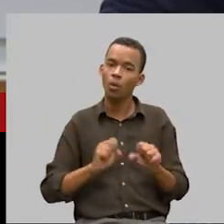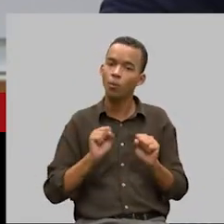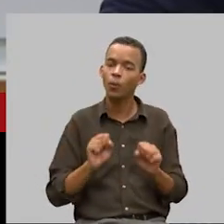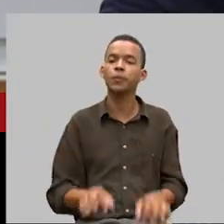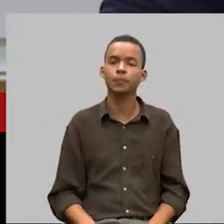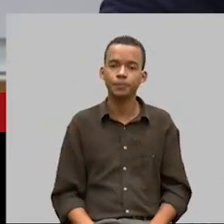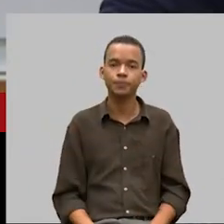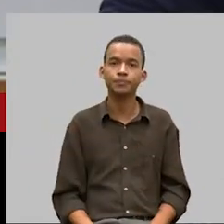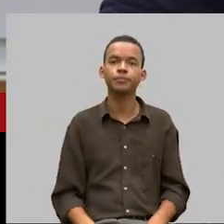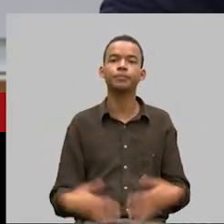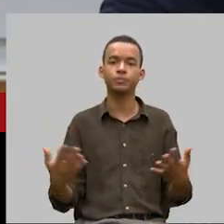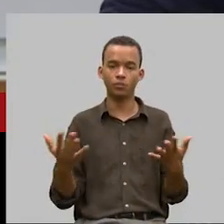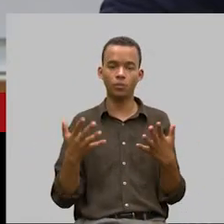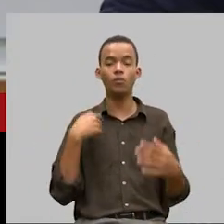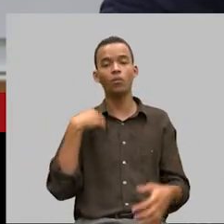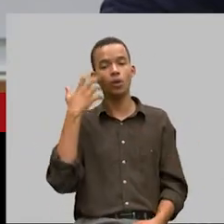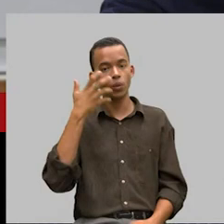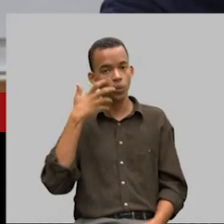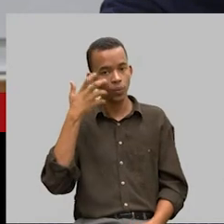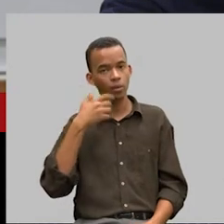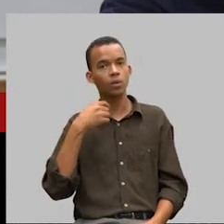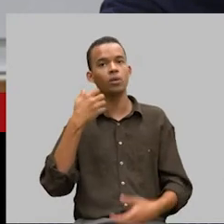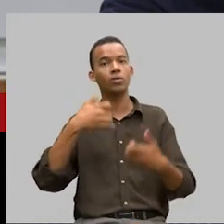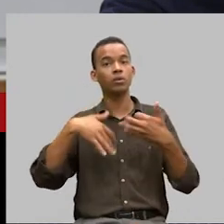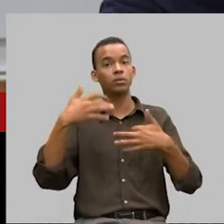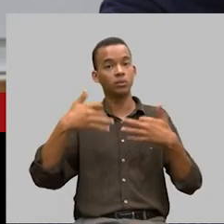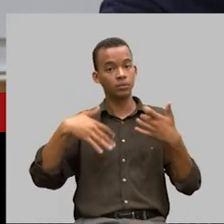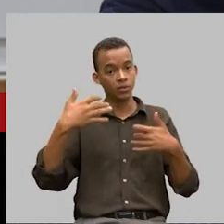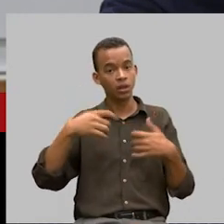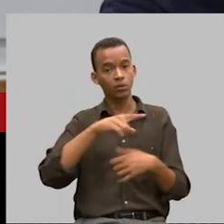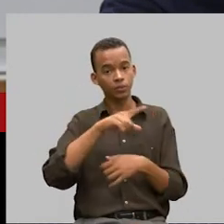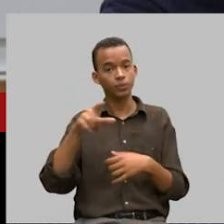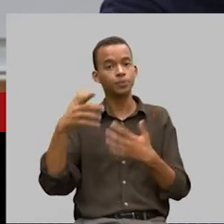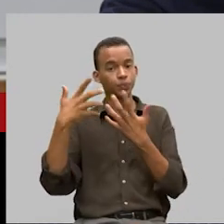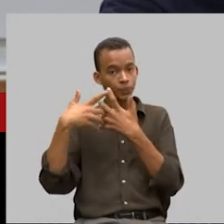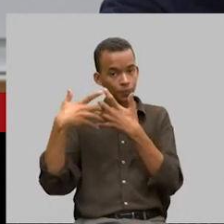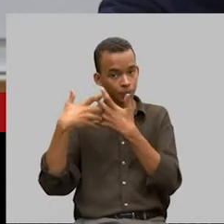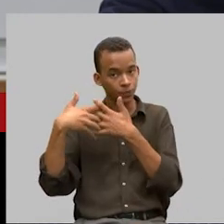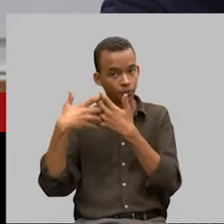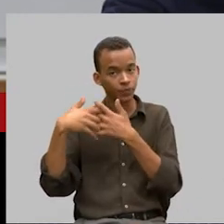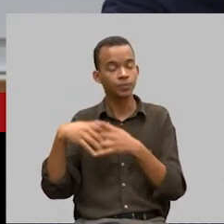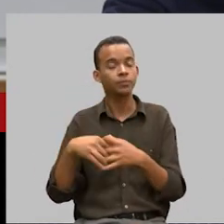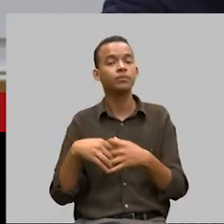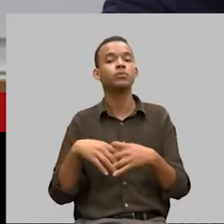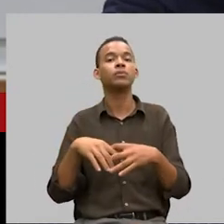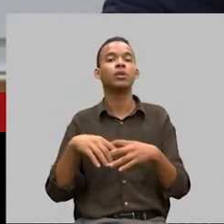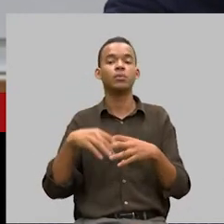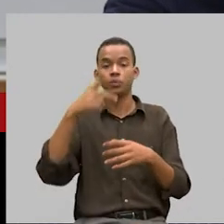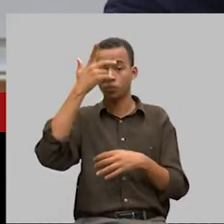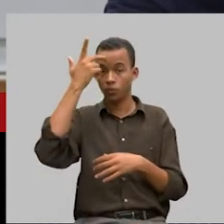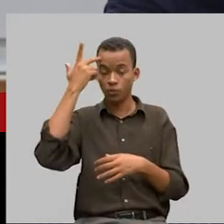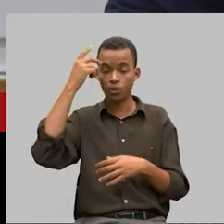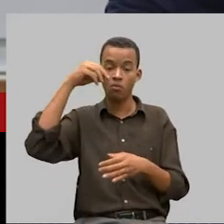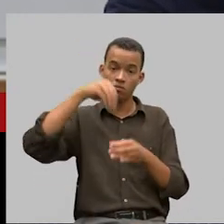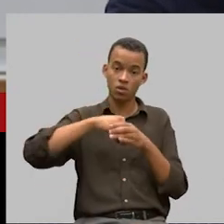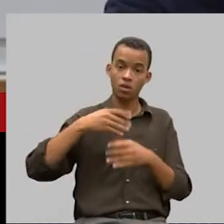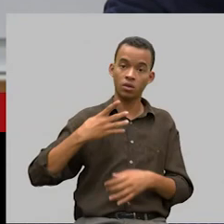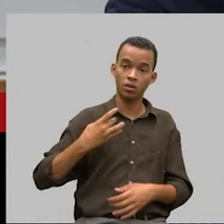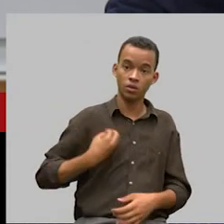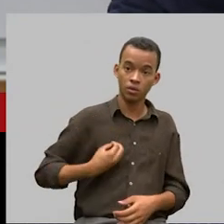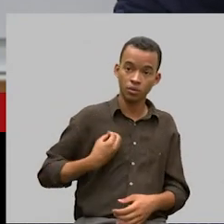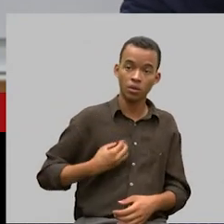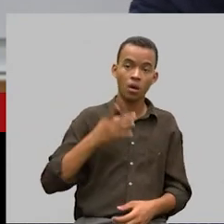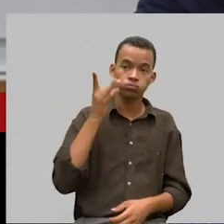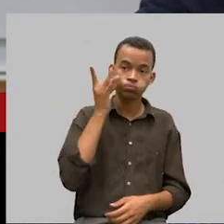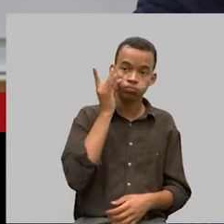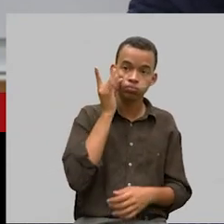que falo com vocês sobre isso eu vou tentar falar também com quem tá aqui e com quem tá vendo a gente de casa e com quem